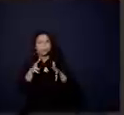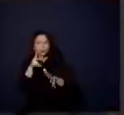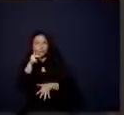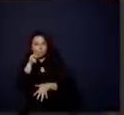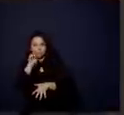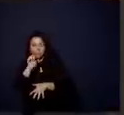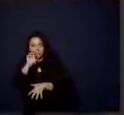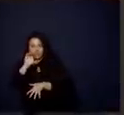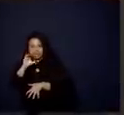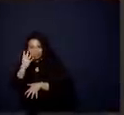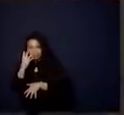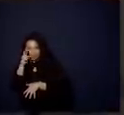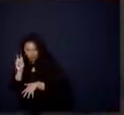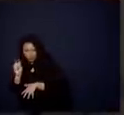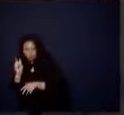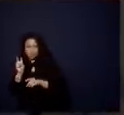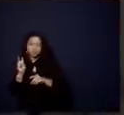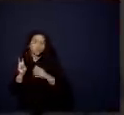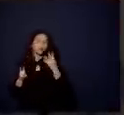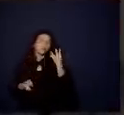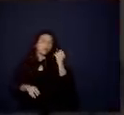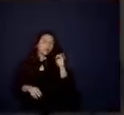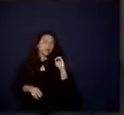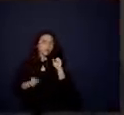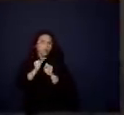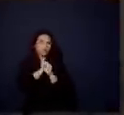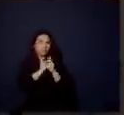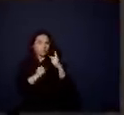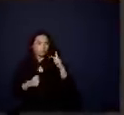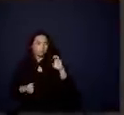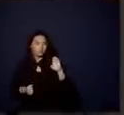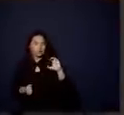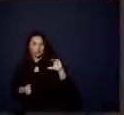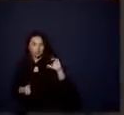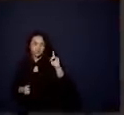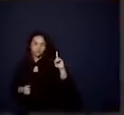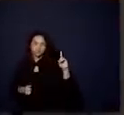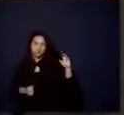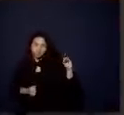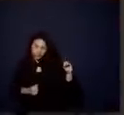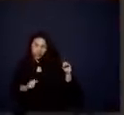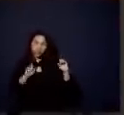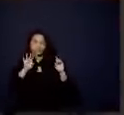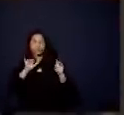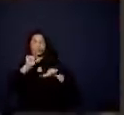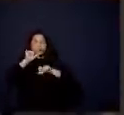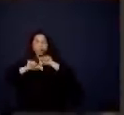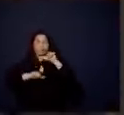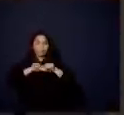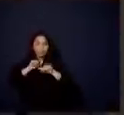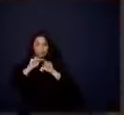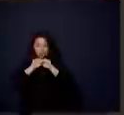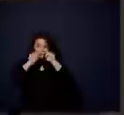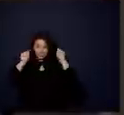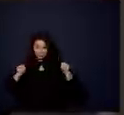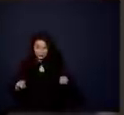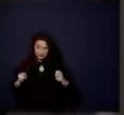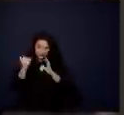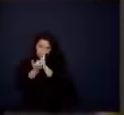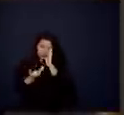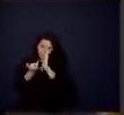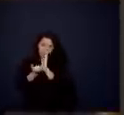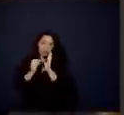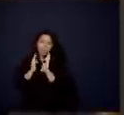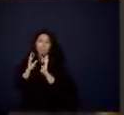até 45 40 anos no caso da PEC 110 não tem nenhuma importância para as empresas o sistema tributário modem 4 ou 5 anos a partir do momento